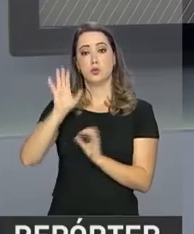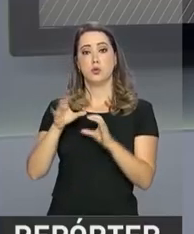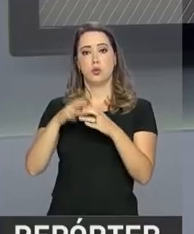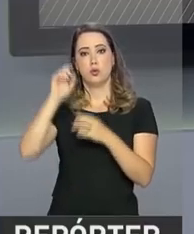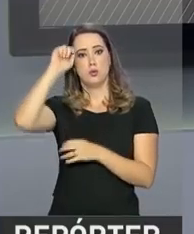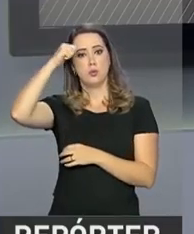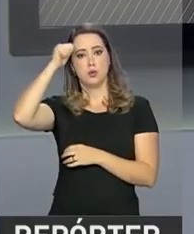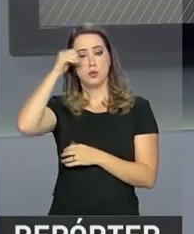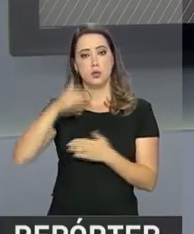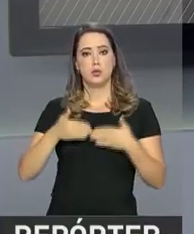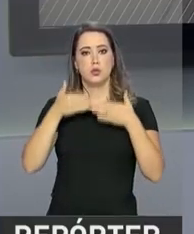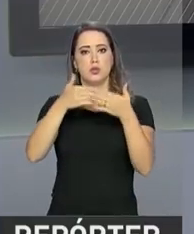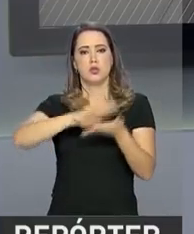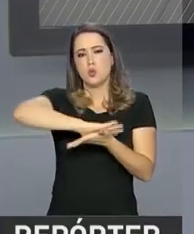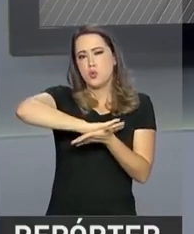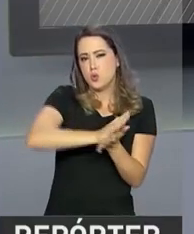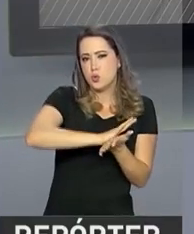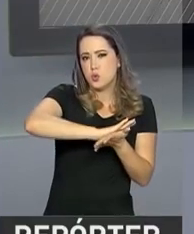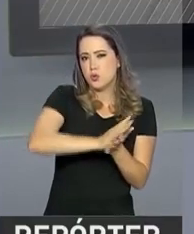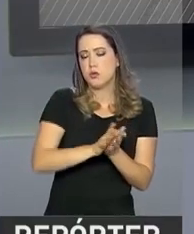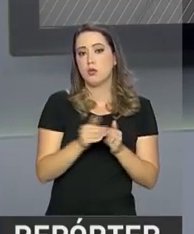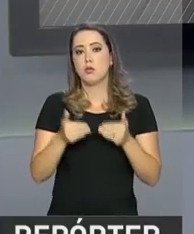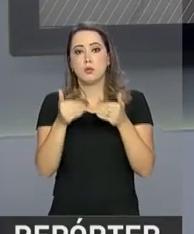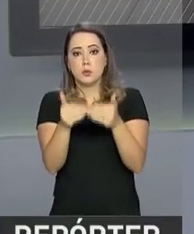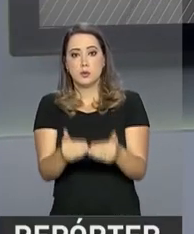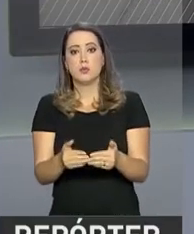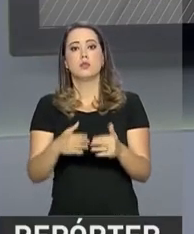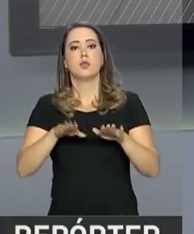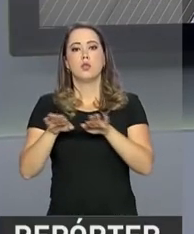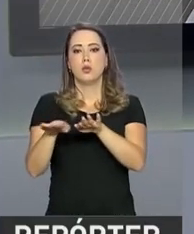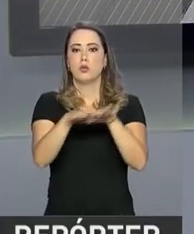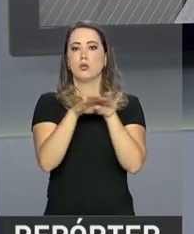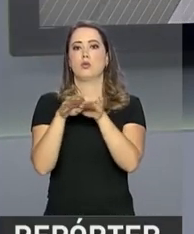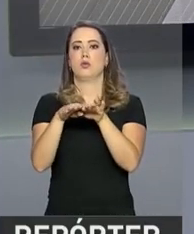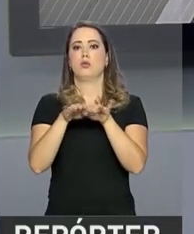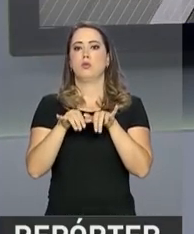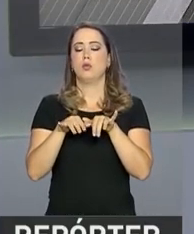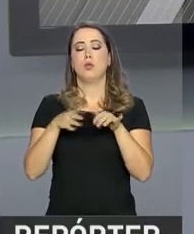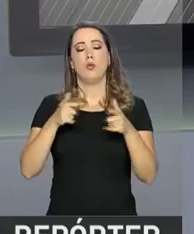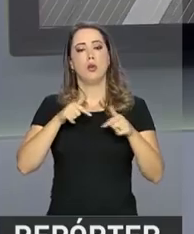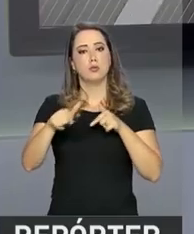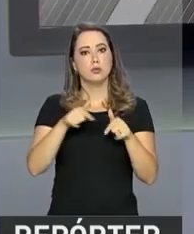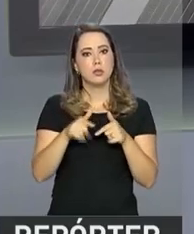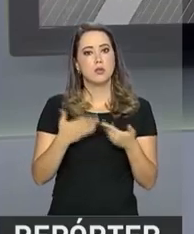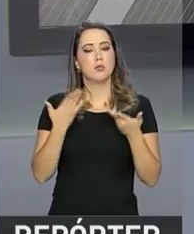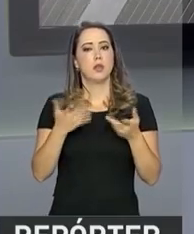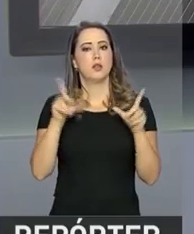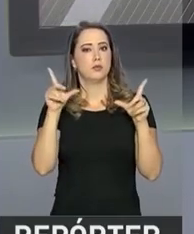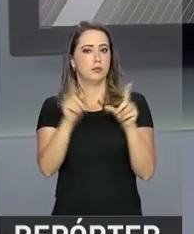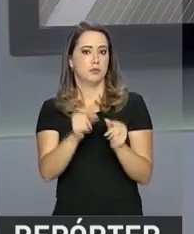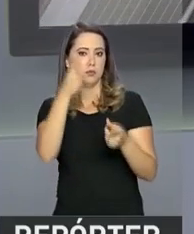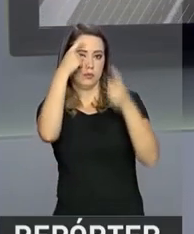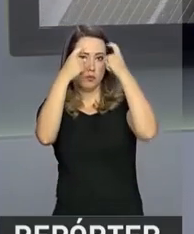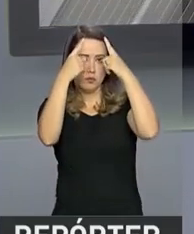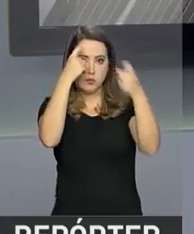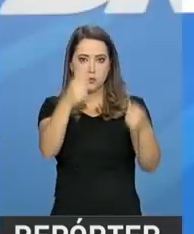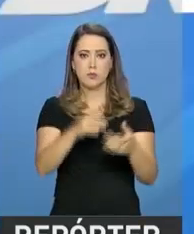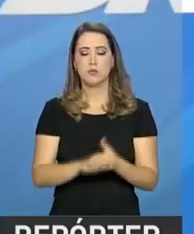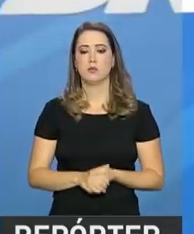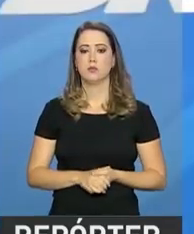enfrentamento ao racismo vai posicioná-lo em condição de igualdade no mercado de trabalho e reduzir a